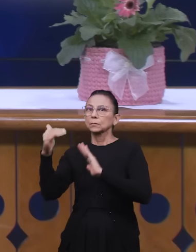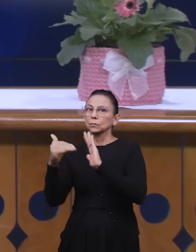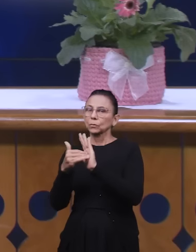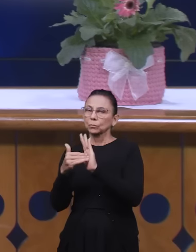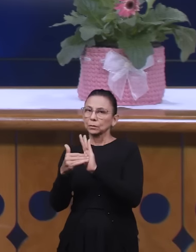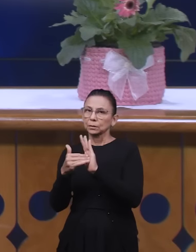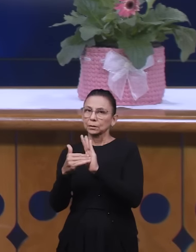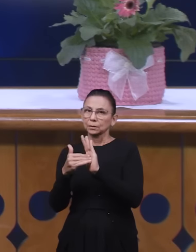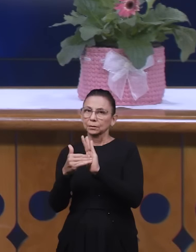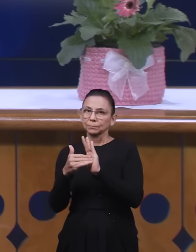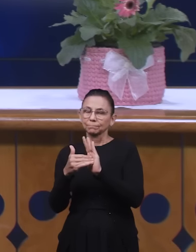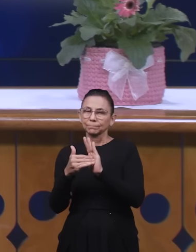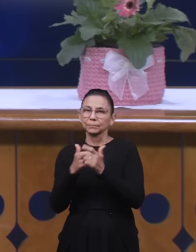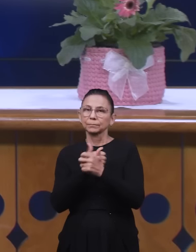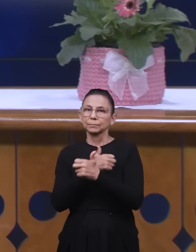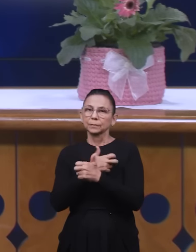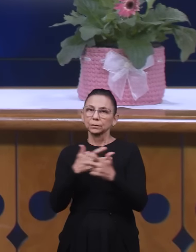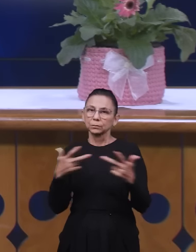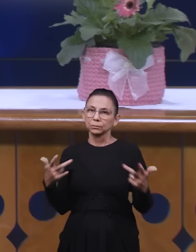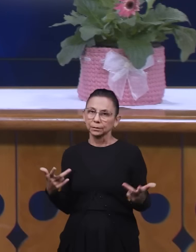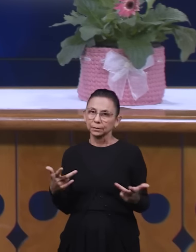Nós precisamos dessa comunhão.